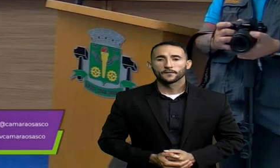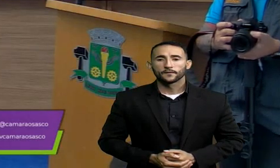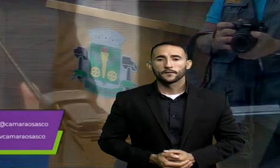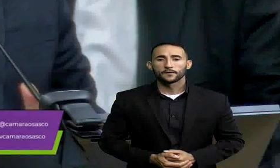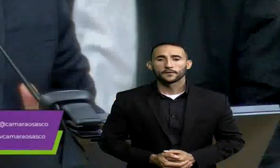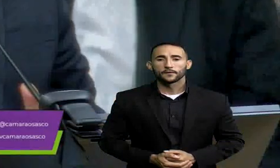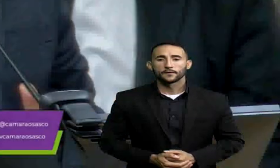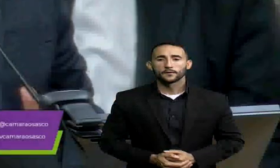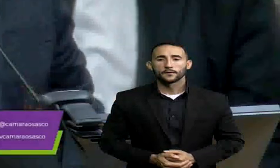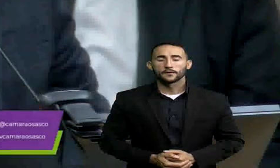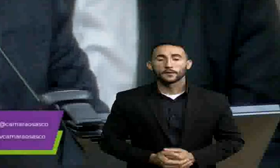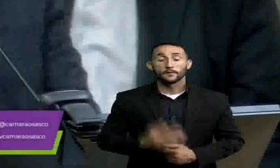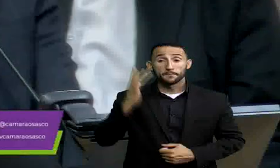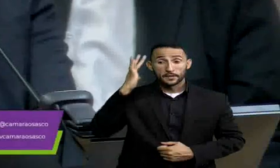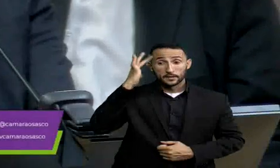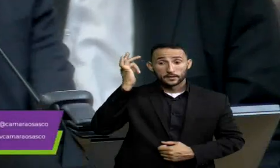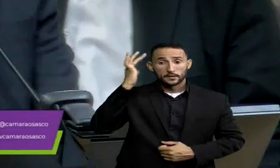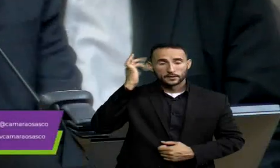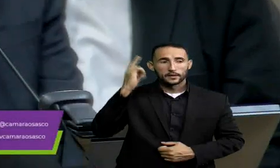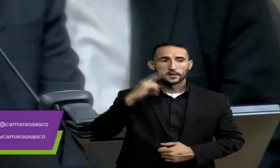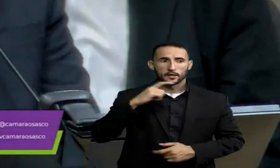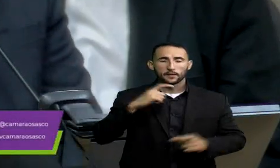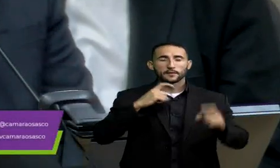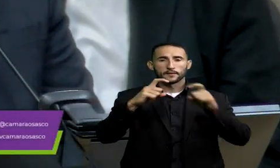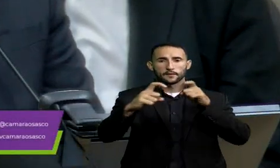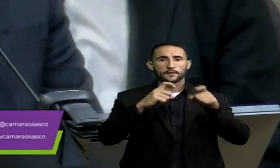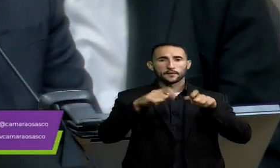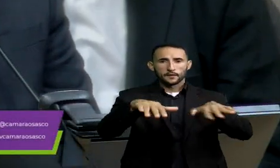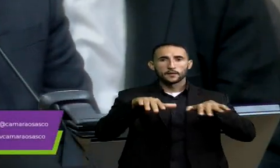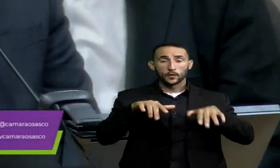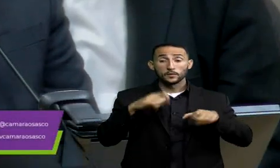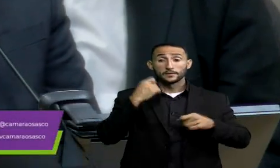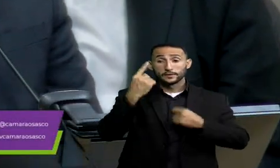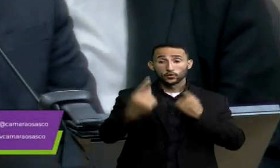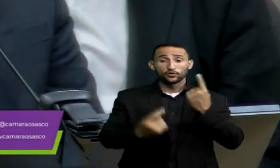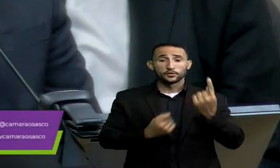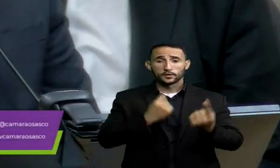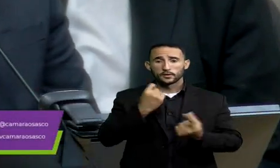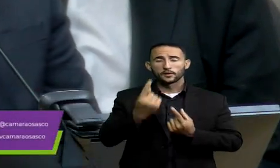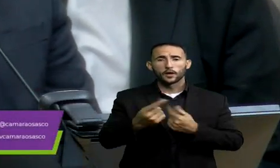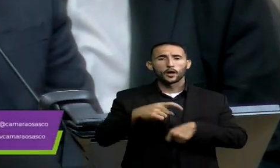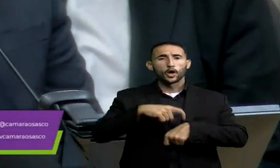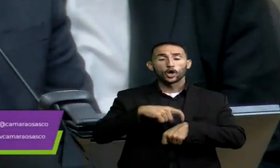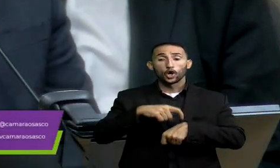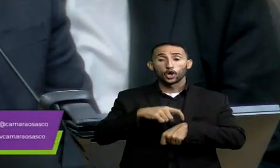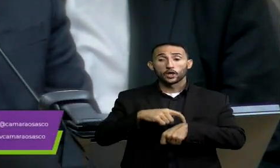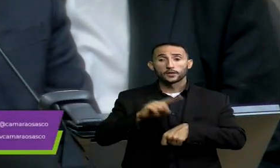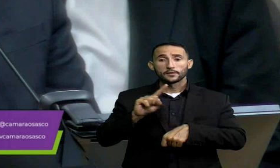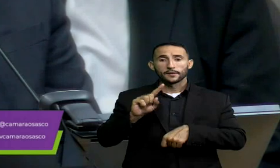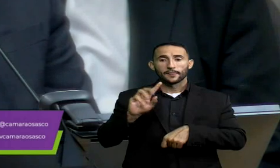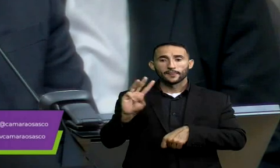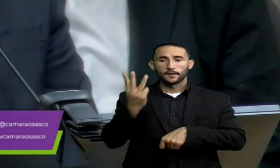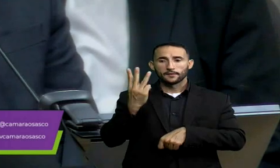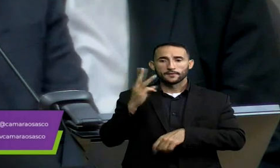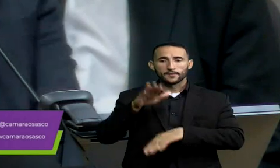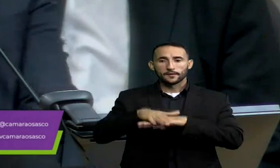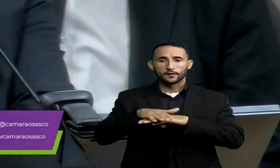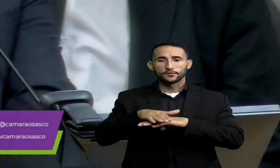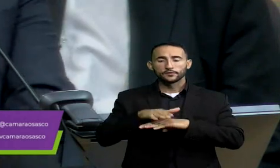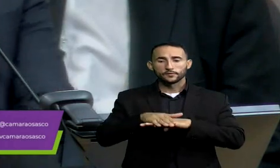votados Amanhã teremos sessões extraordinárias é a partir das 15 horas para votação